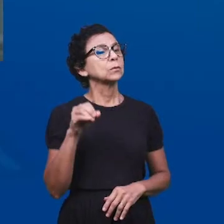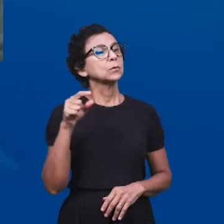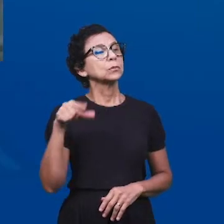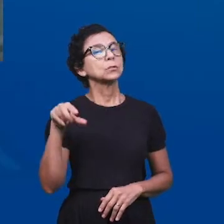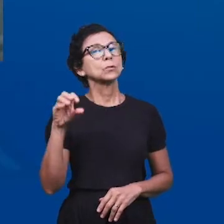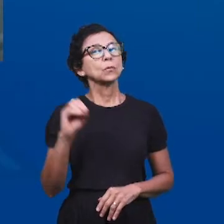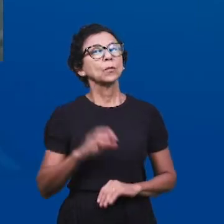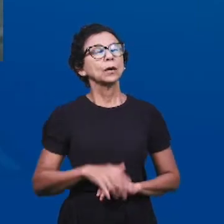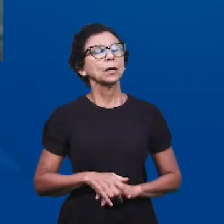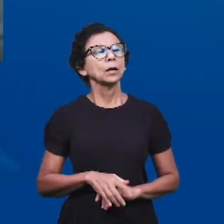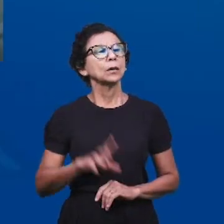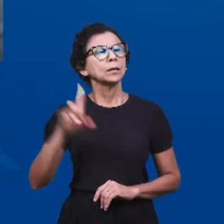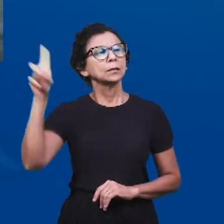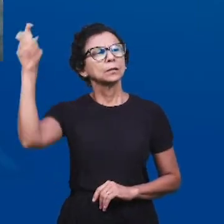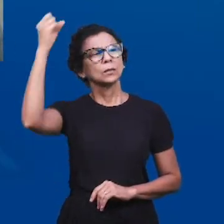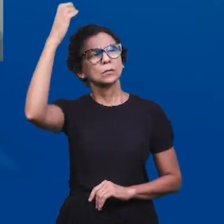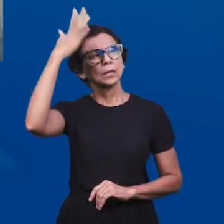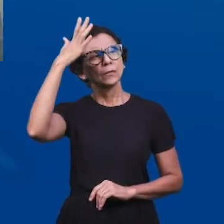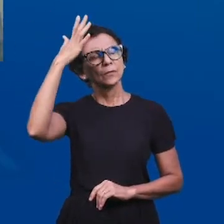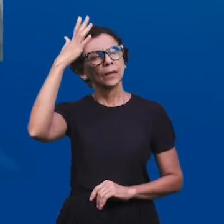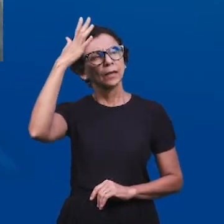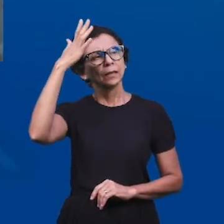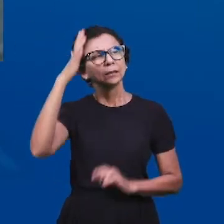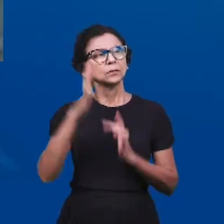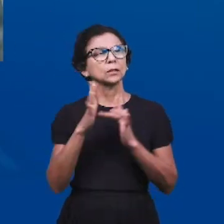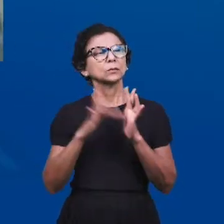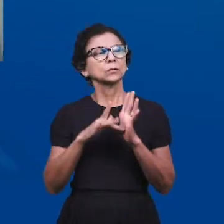Deus revela Jesus como nosso